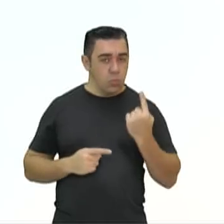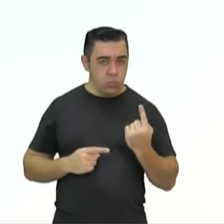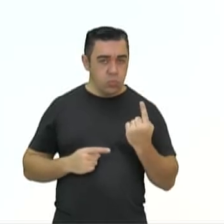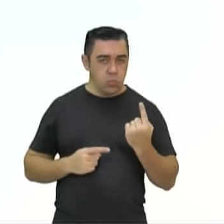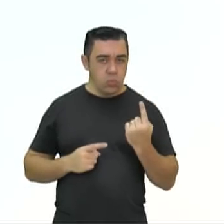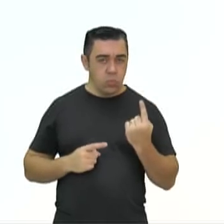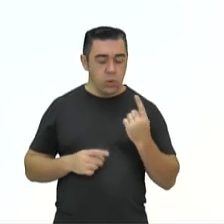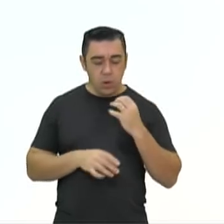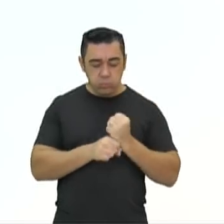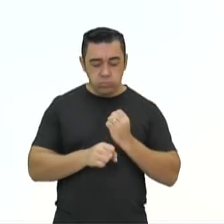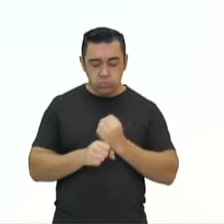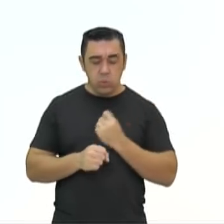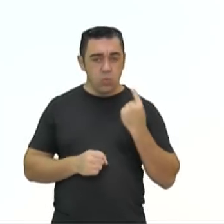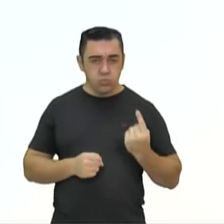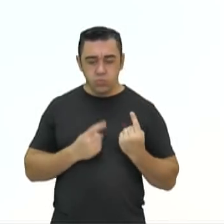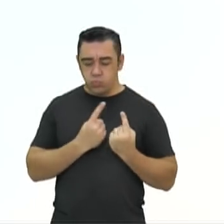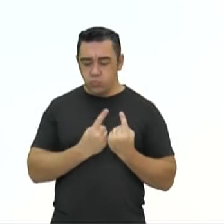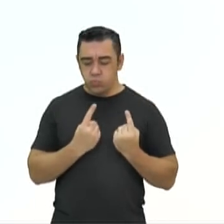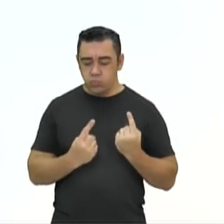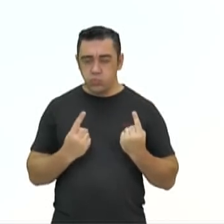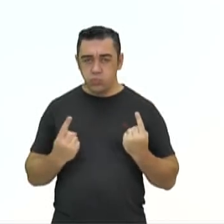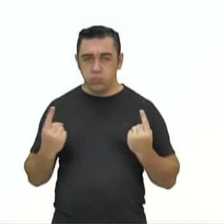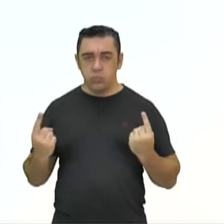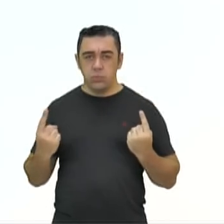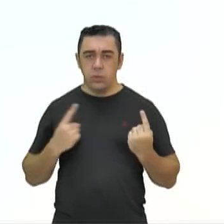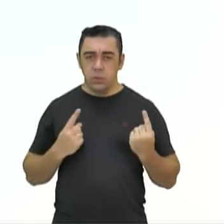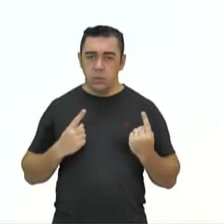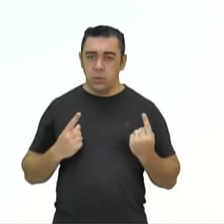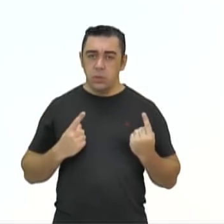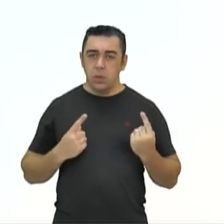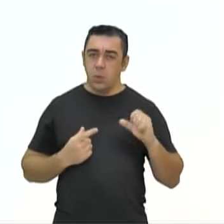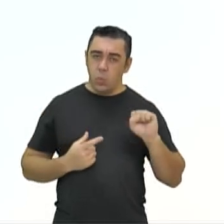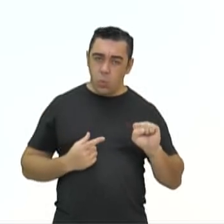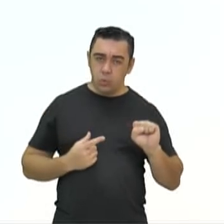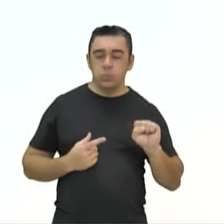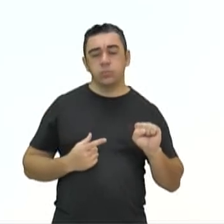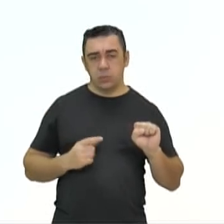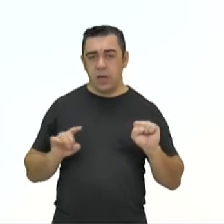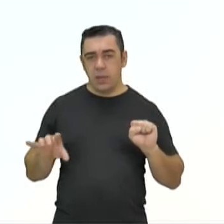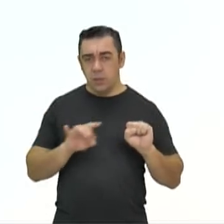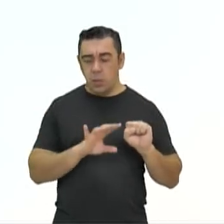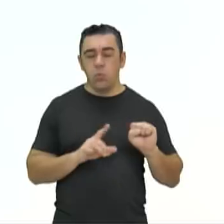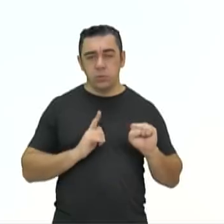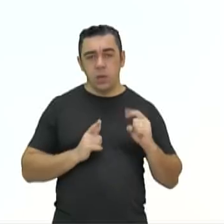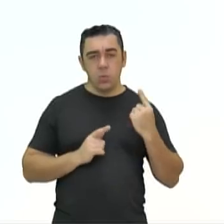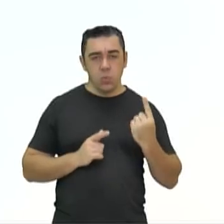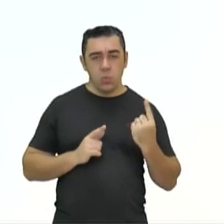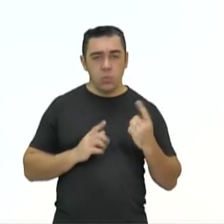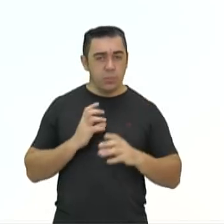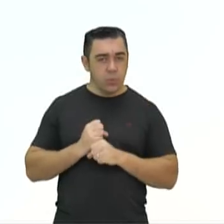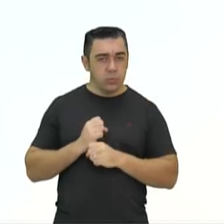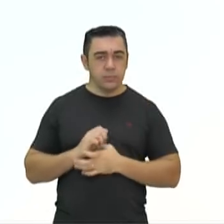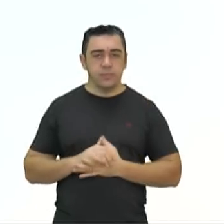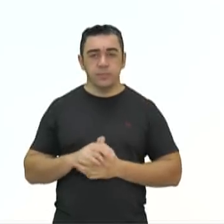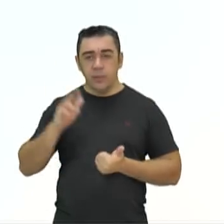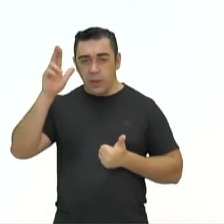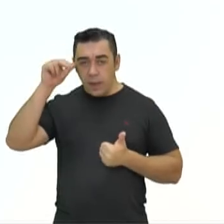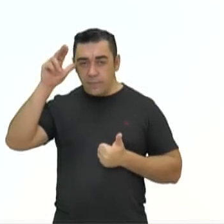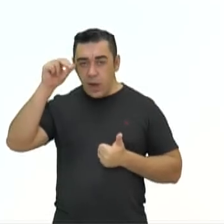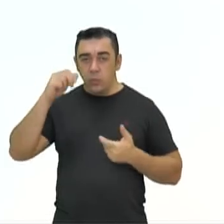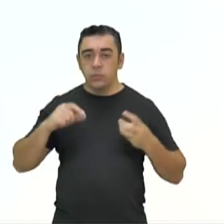Então, o peão vale 1 ponto, sim, ele é pequenininho, tem 8, então 8 peões, cada peão vale 1 ponto. O cavalo,